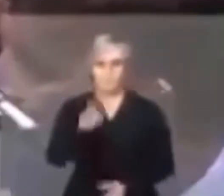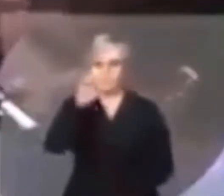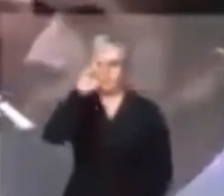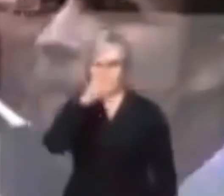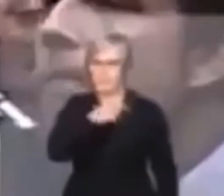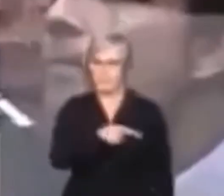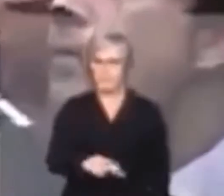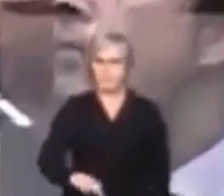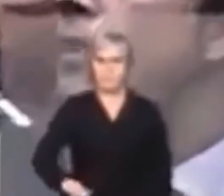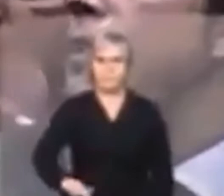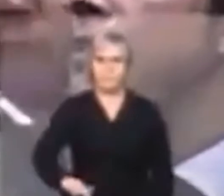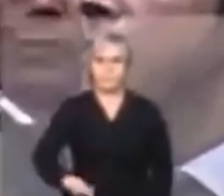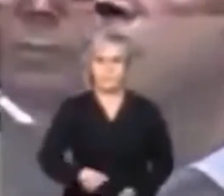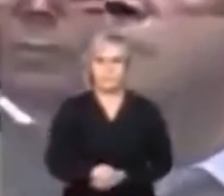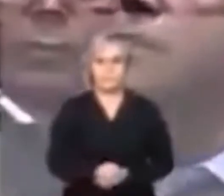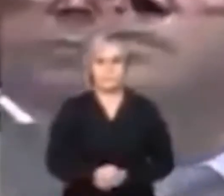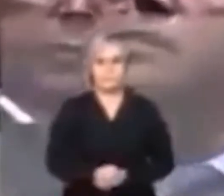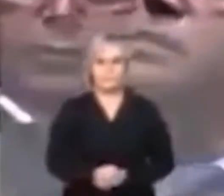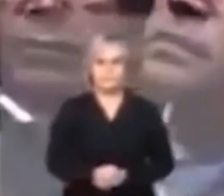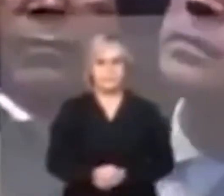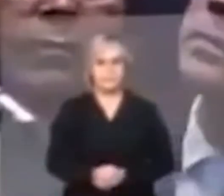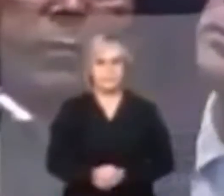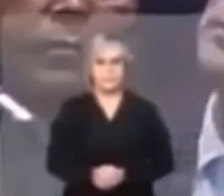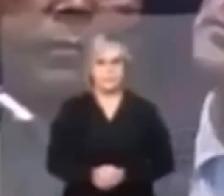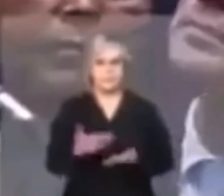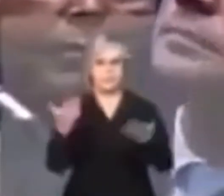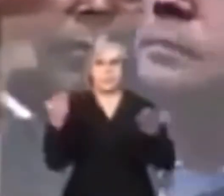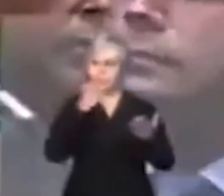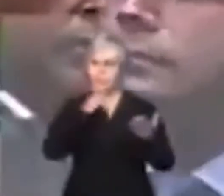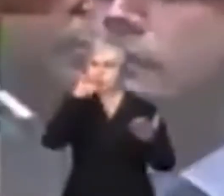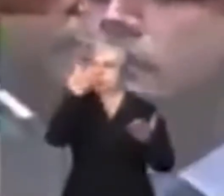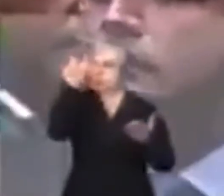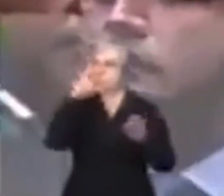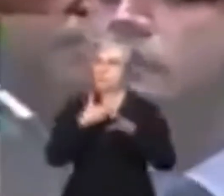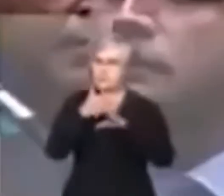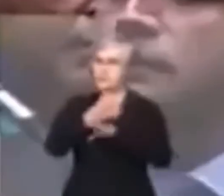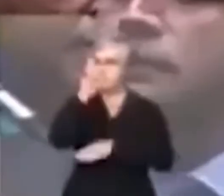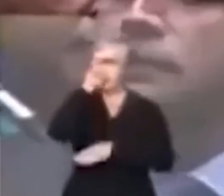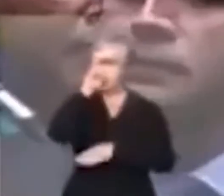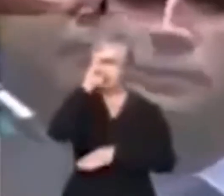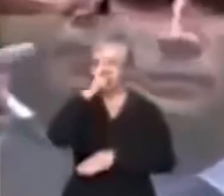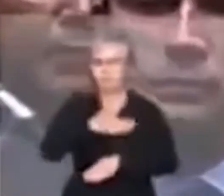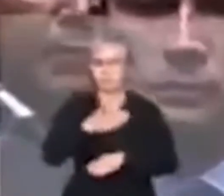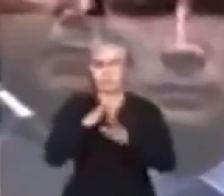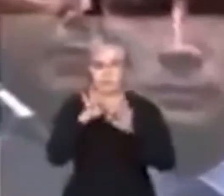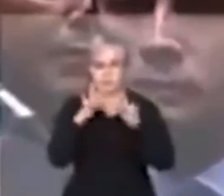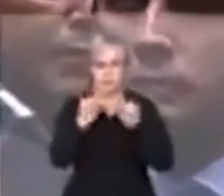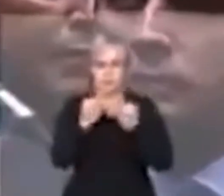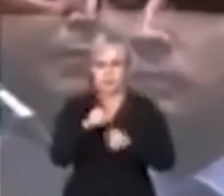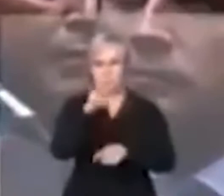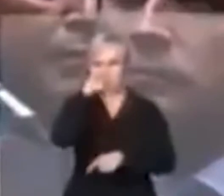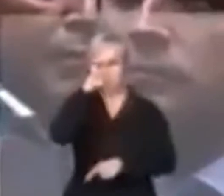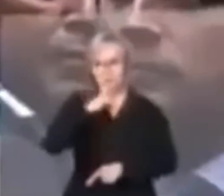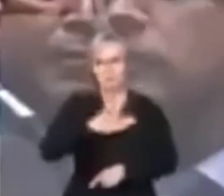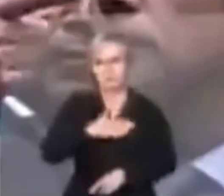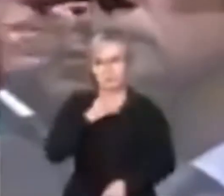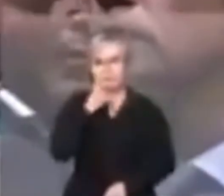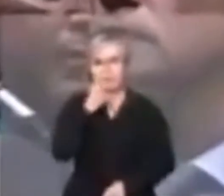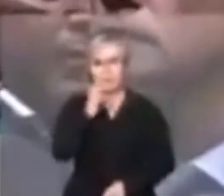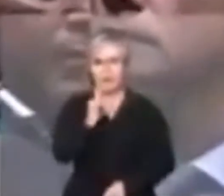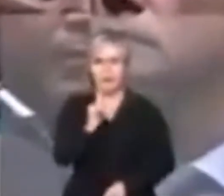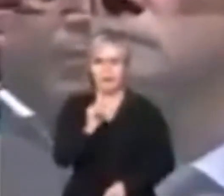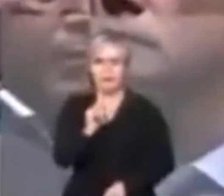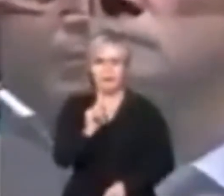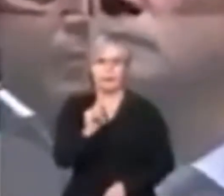Senhor presidente, o senhor entra para a história hoje. Pela minha família, mas principalmente pelo meu pai, que